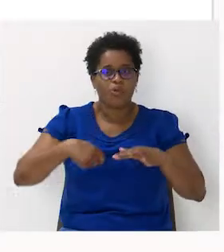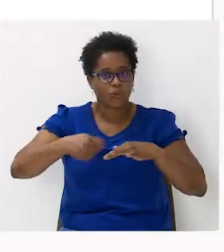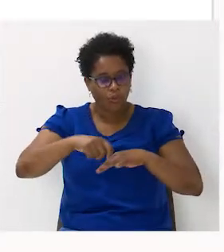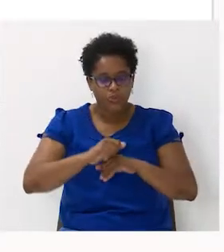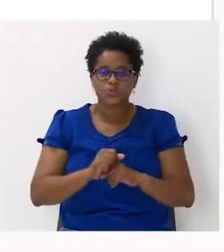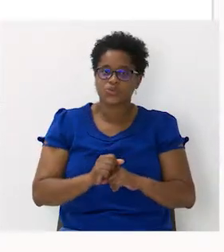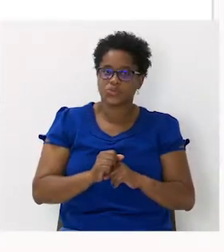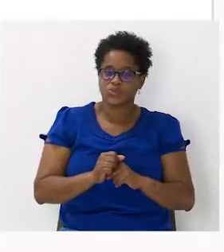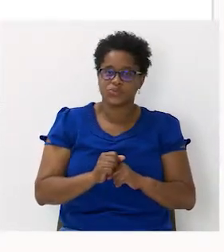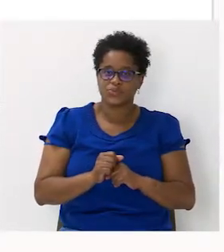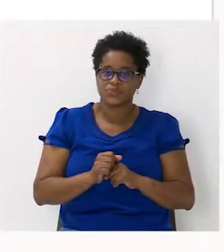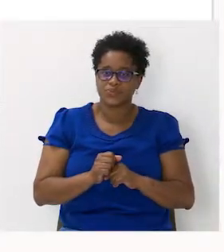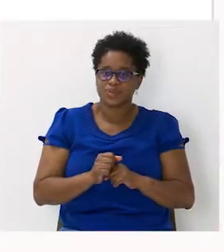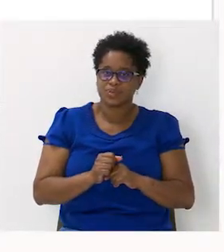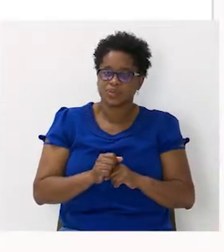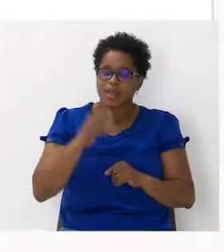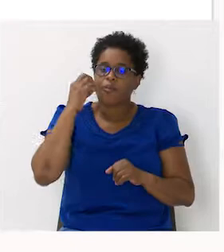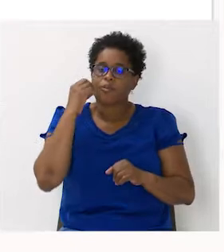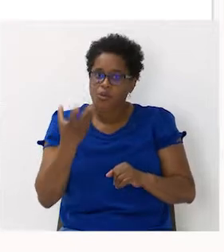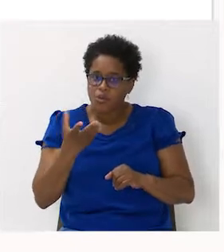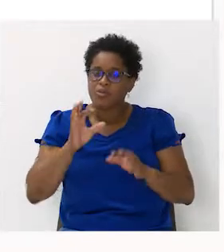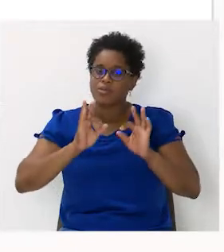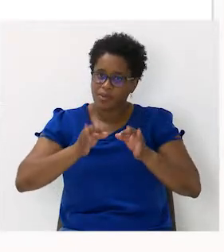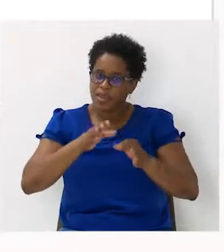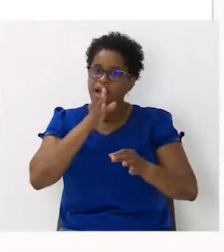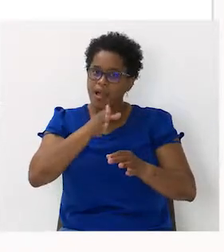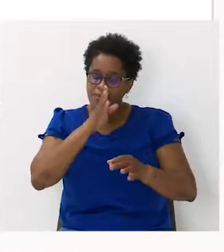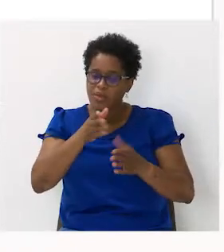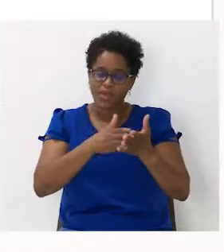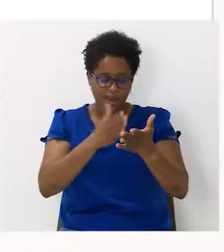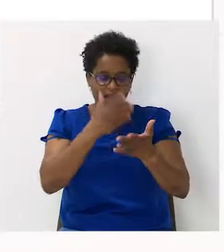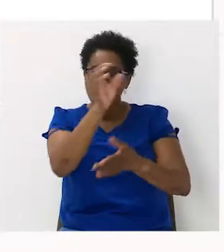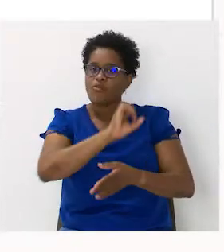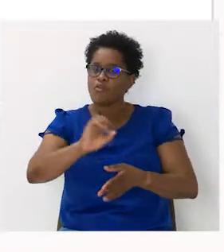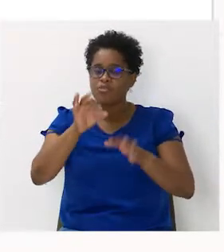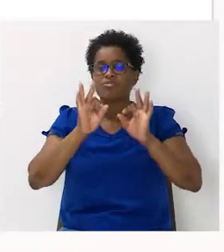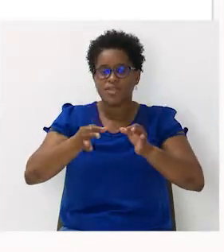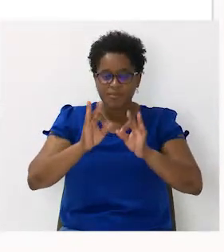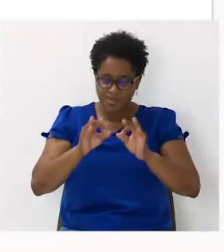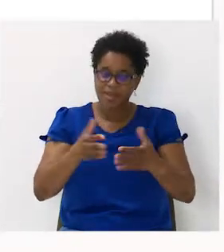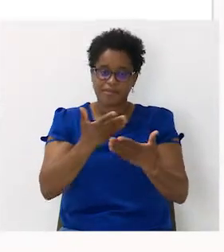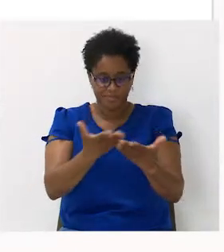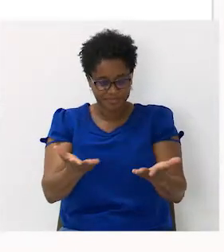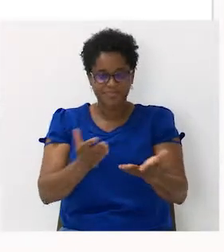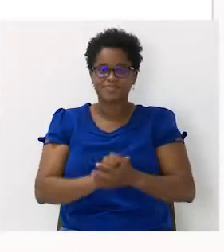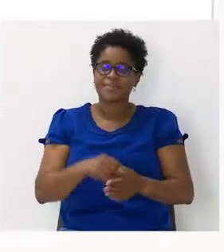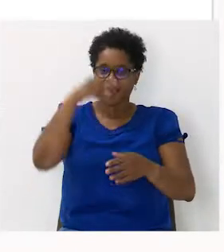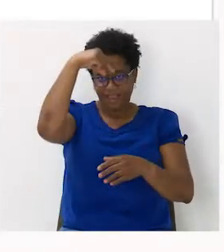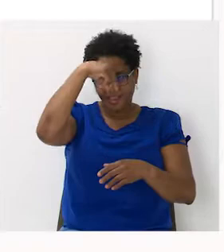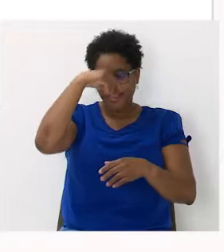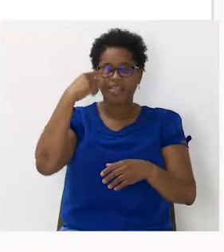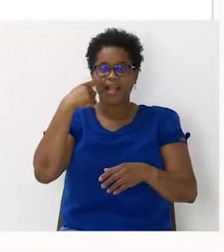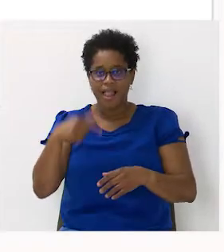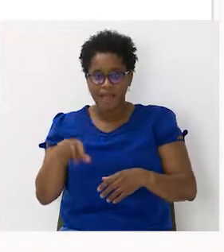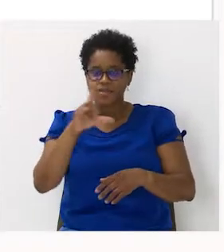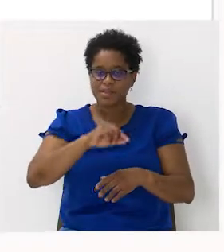Recursos: como é habitual, o vosso caderno sempre em dia, caneta,